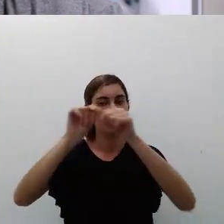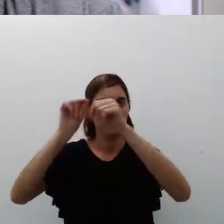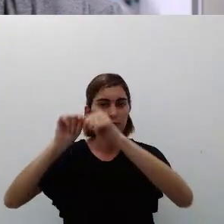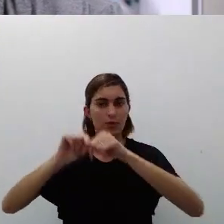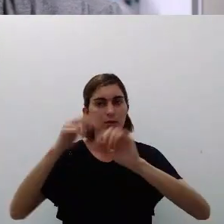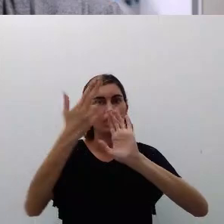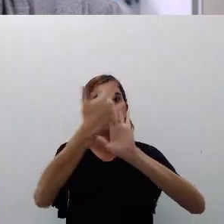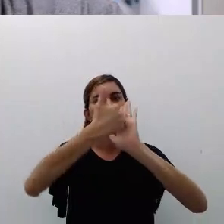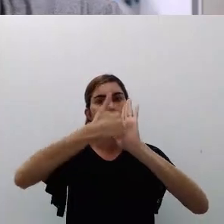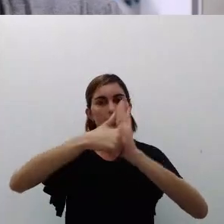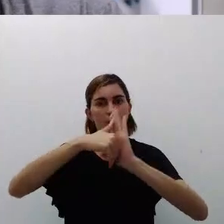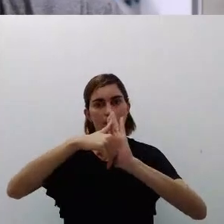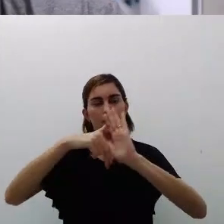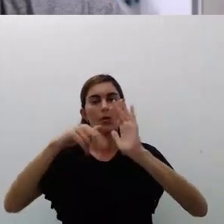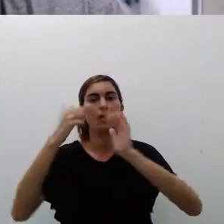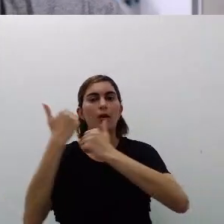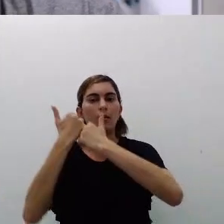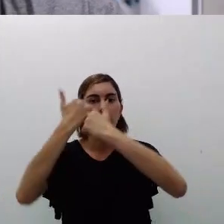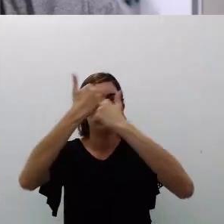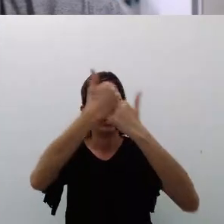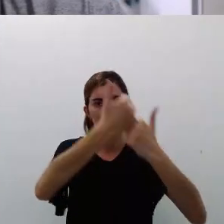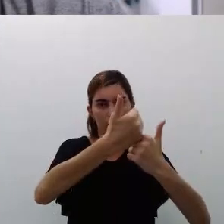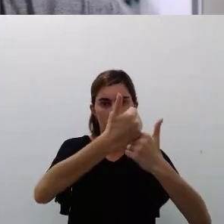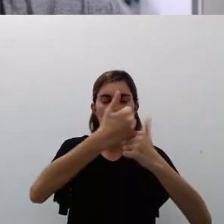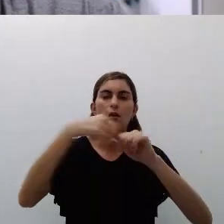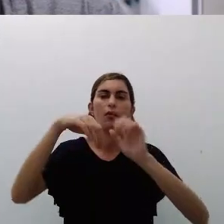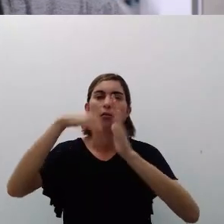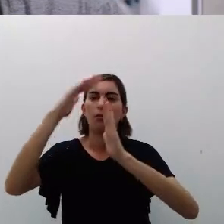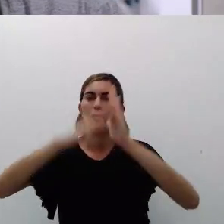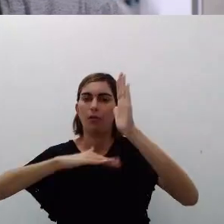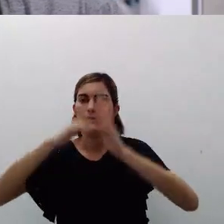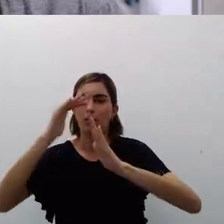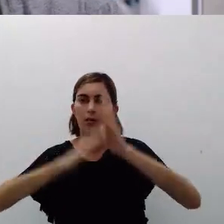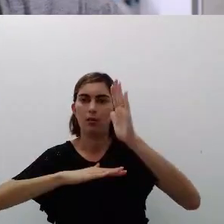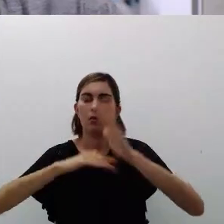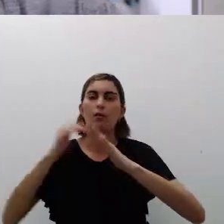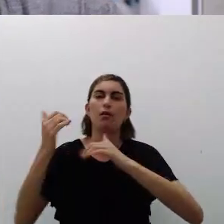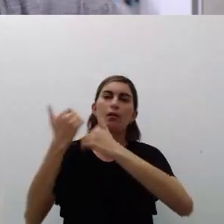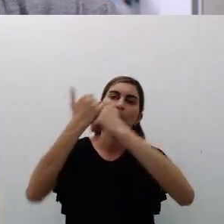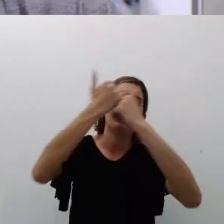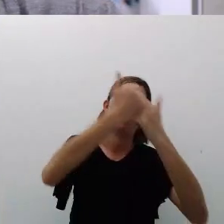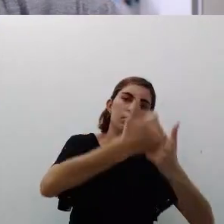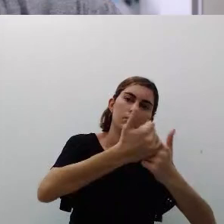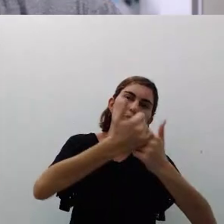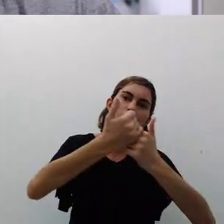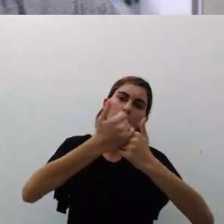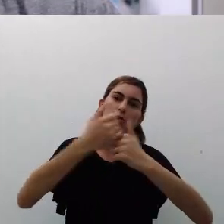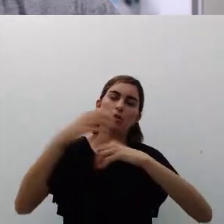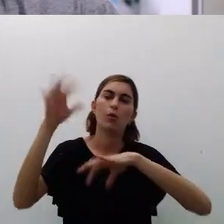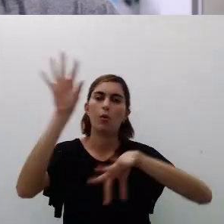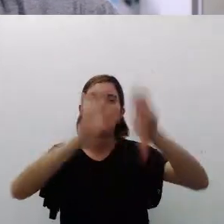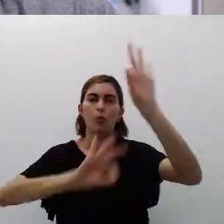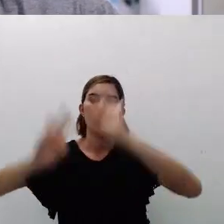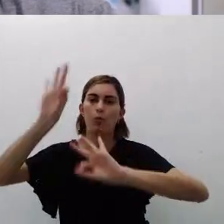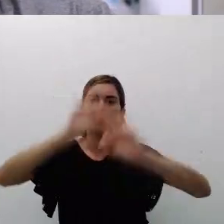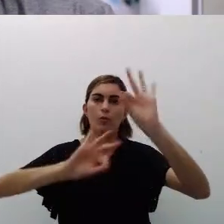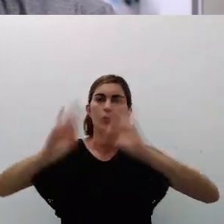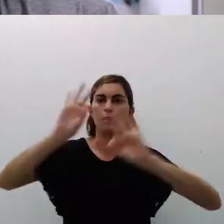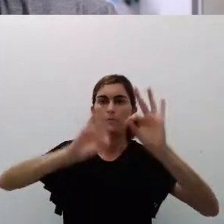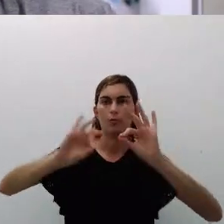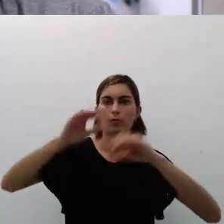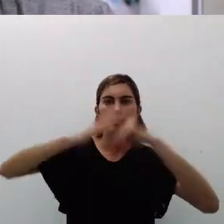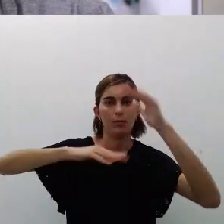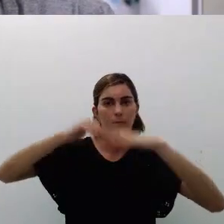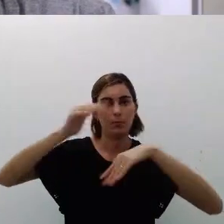de texturas e a configuração do render manual, que seria a representação